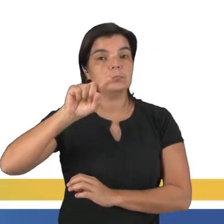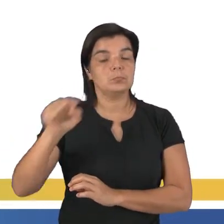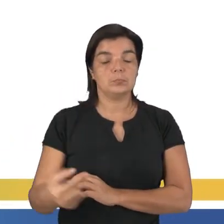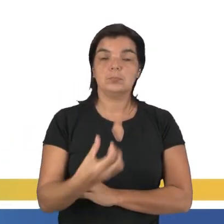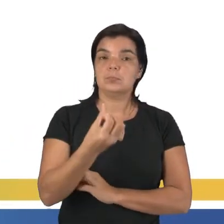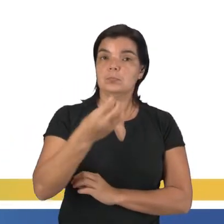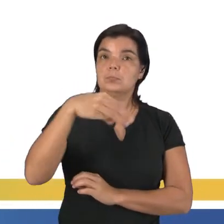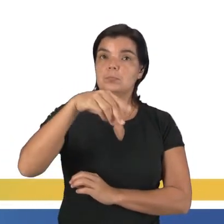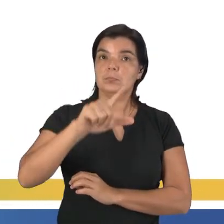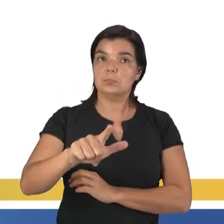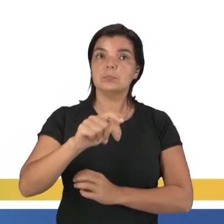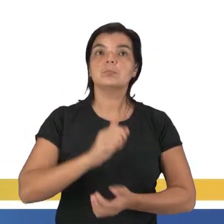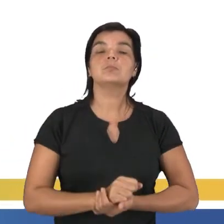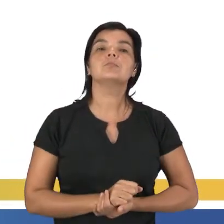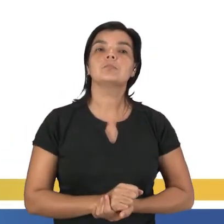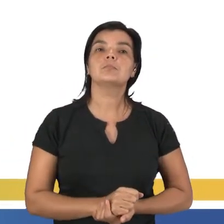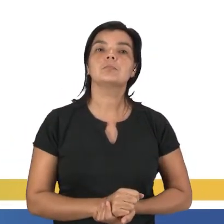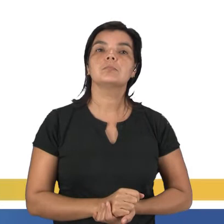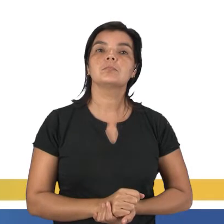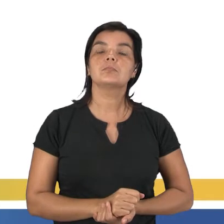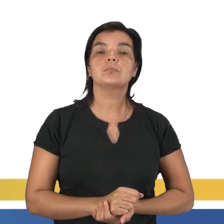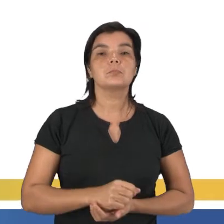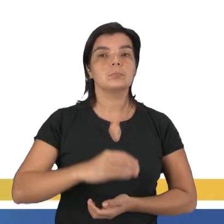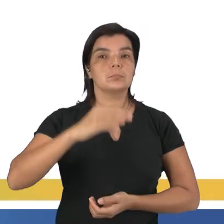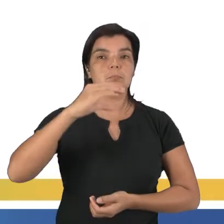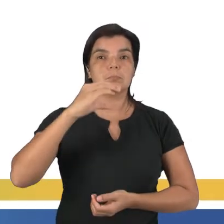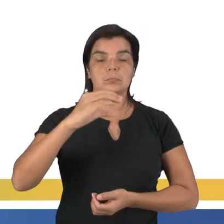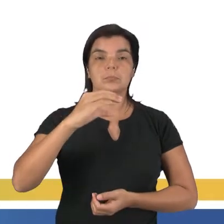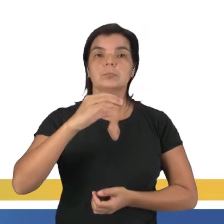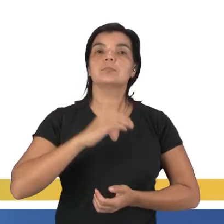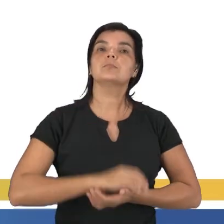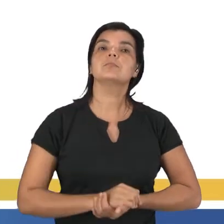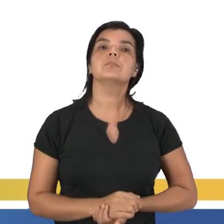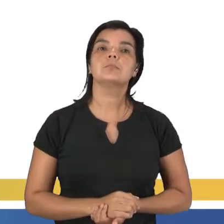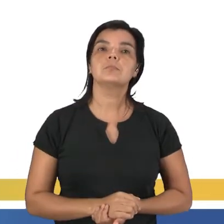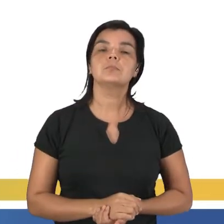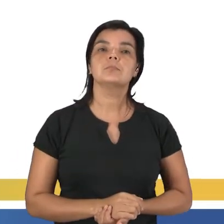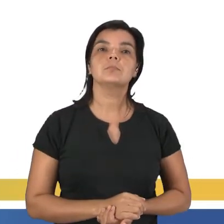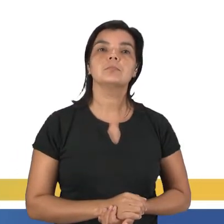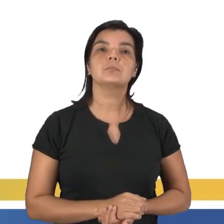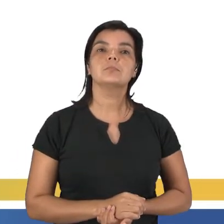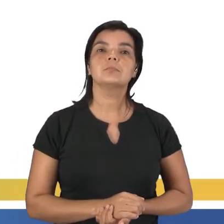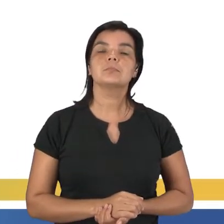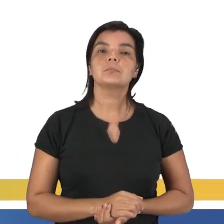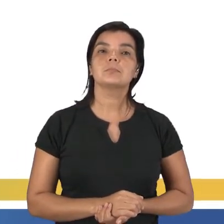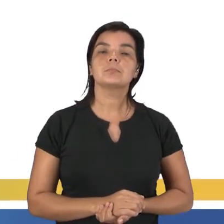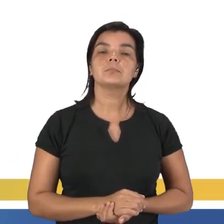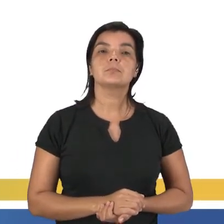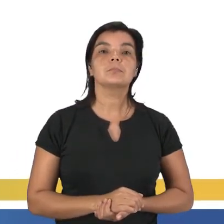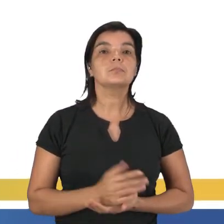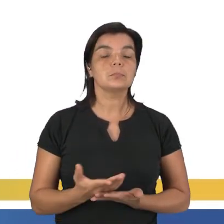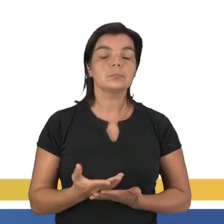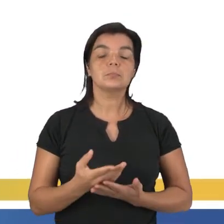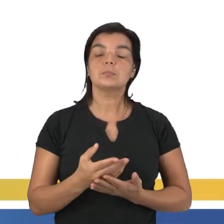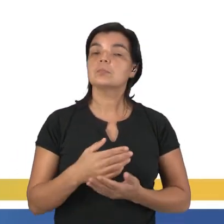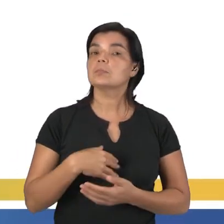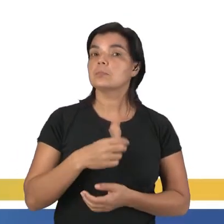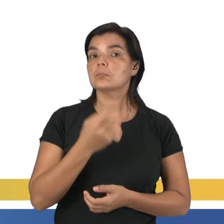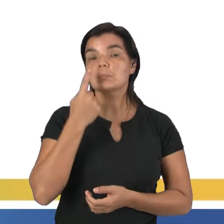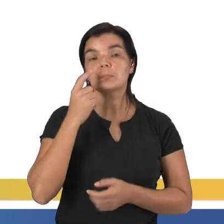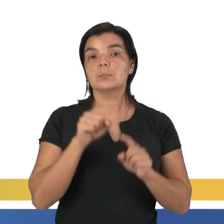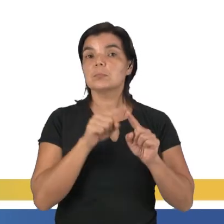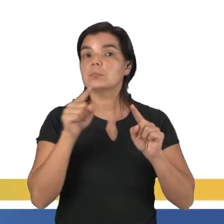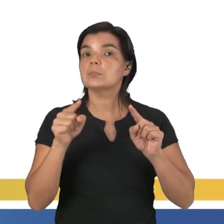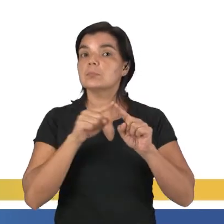equivale a 6.000 mililitros. E assim eu chego na alternativa a letra C. Ok? Bem tranquilo, 2 passos. Veja quantas